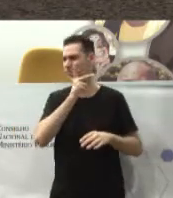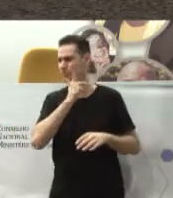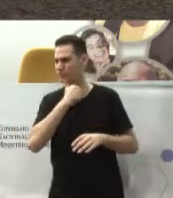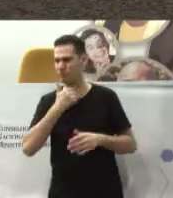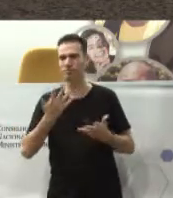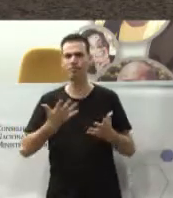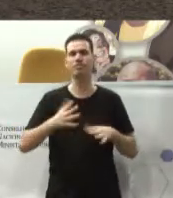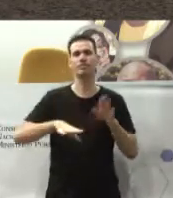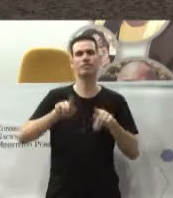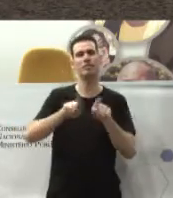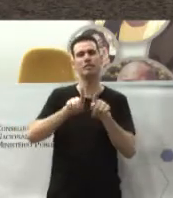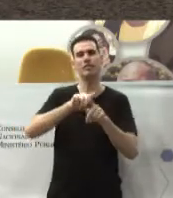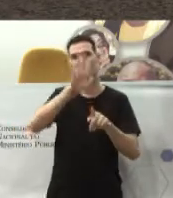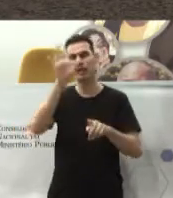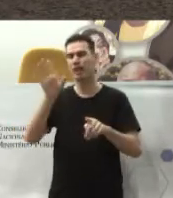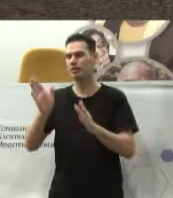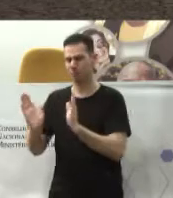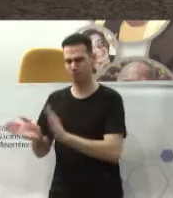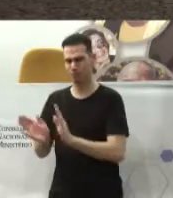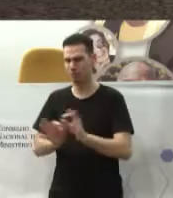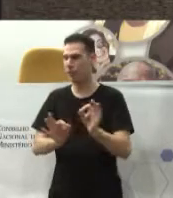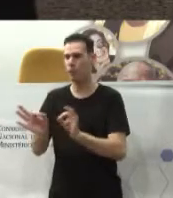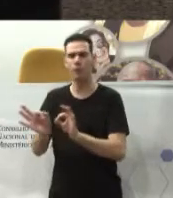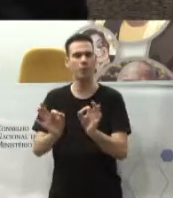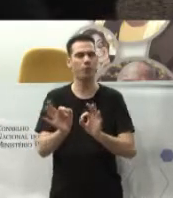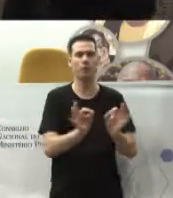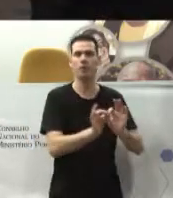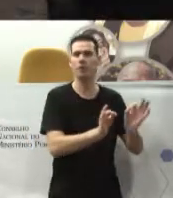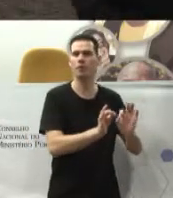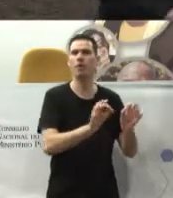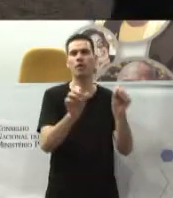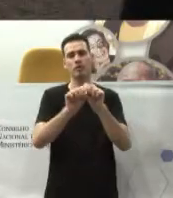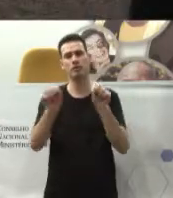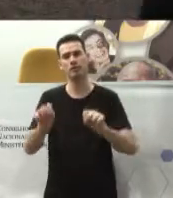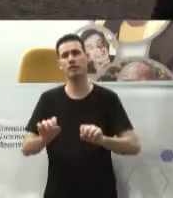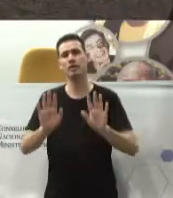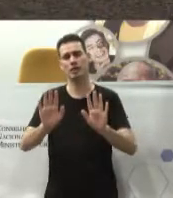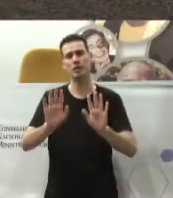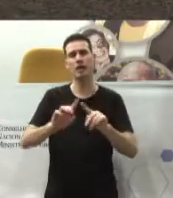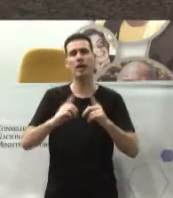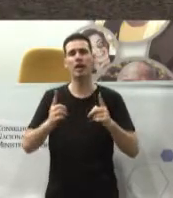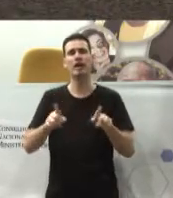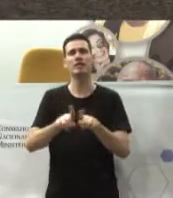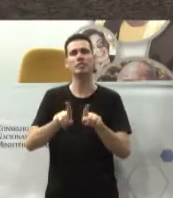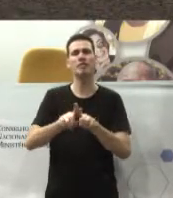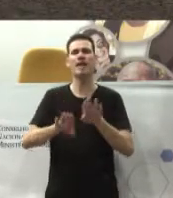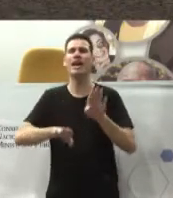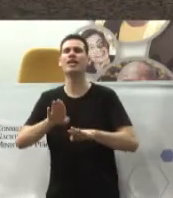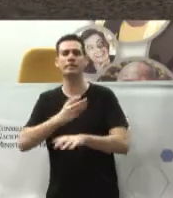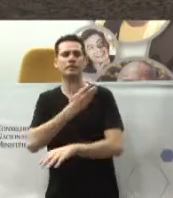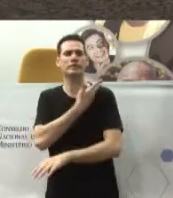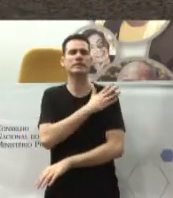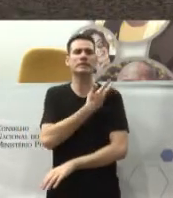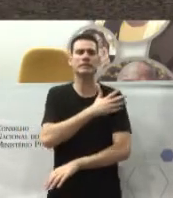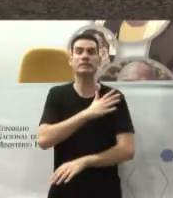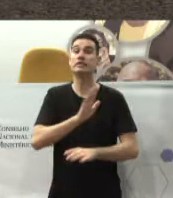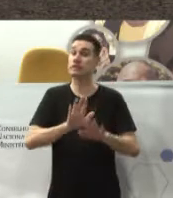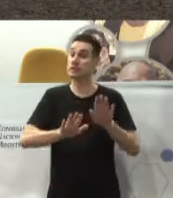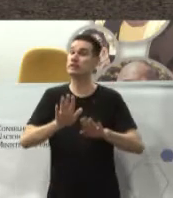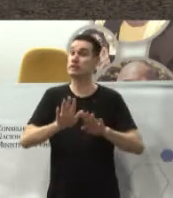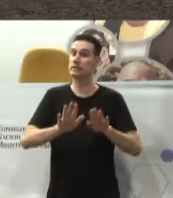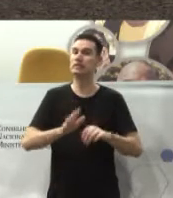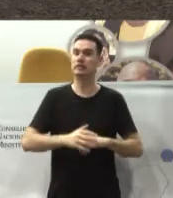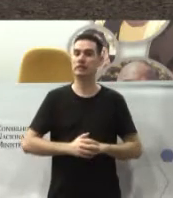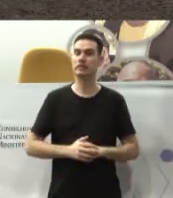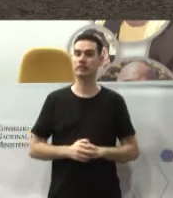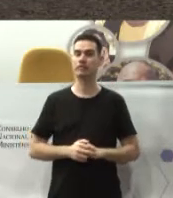é muito clara na questão da organização, né, do sistema, mas estabelece um discrime que para nós há muito preocupa, que é